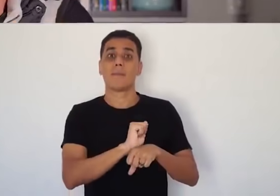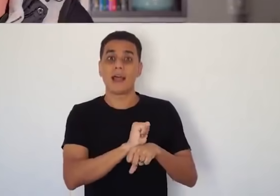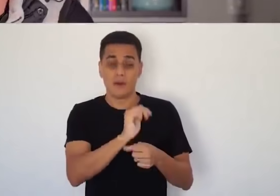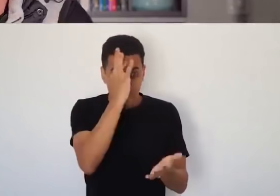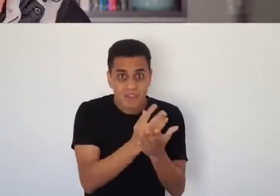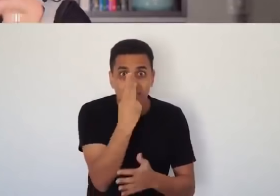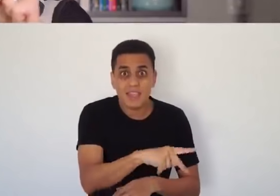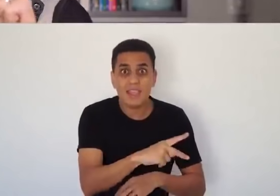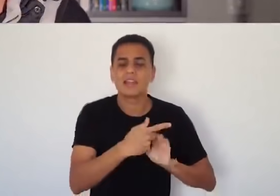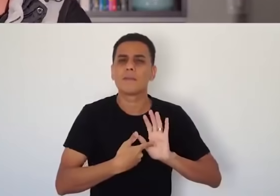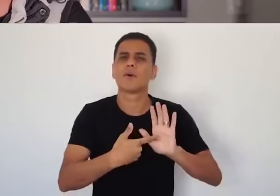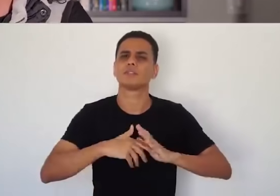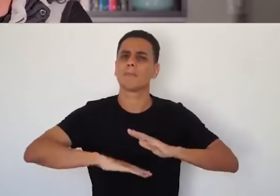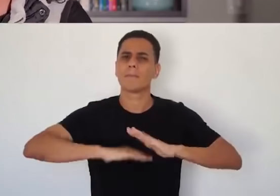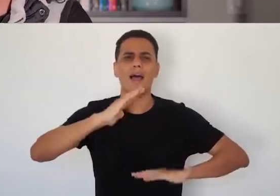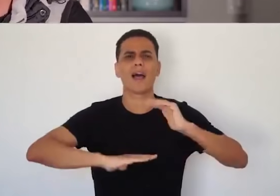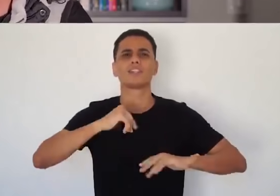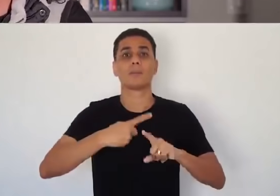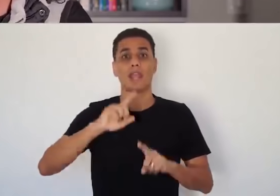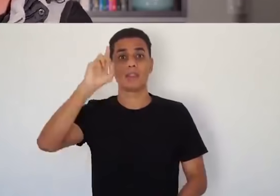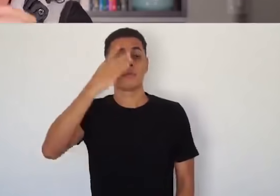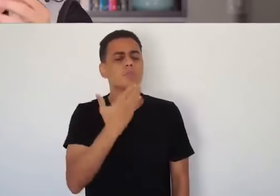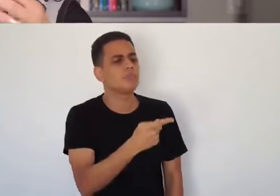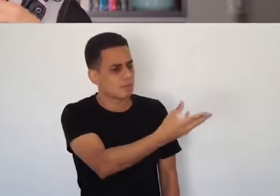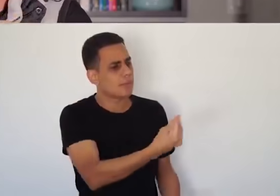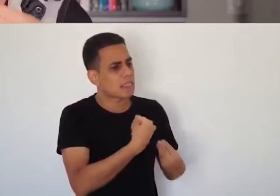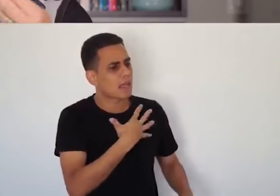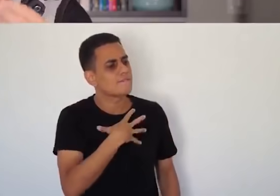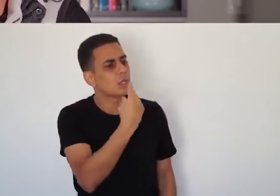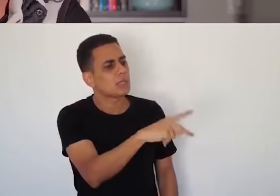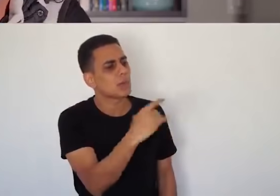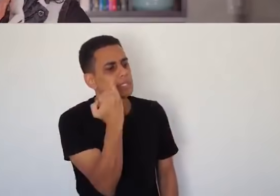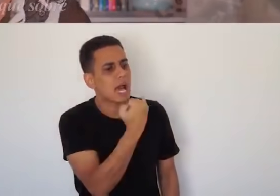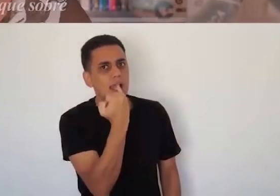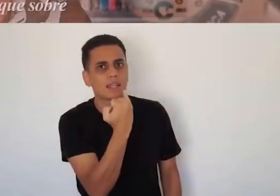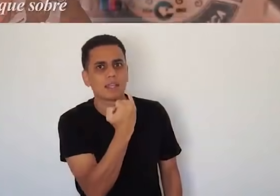estava provando a fé. Por isso o capítulo 5 de Romanos diz que Abraão é o nosso pai da